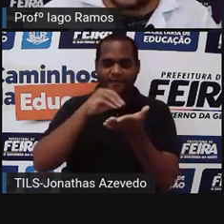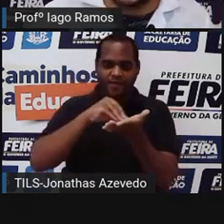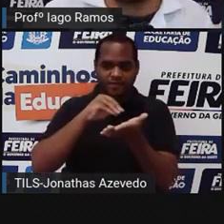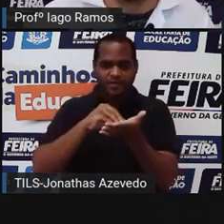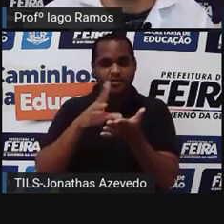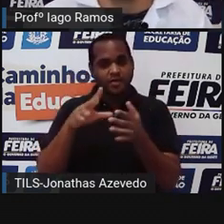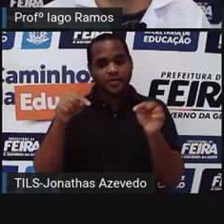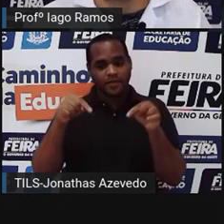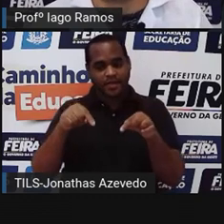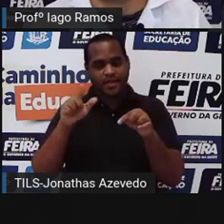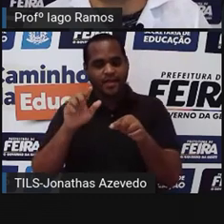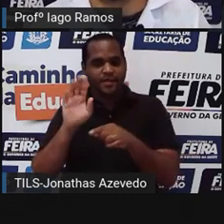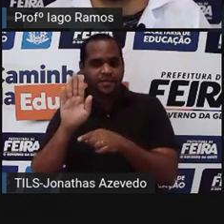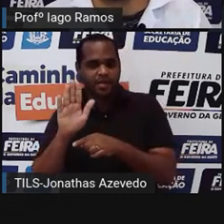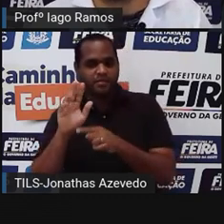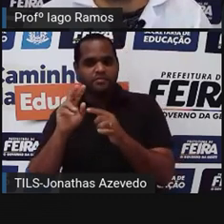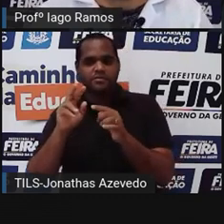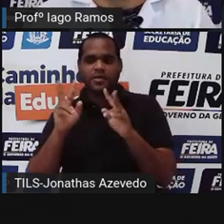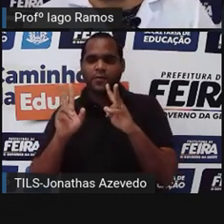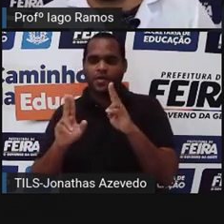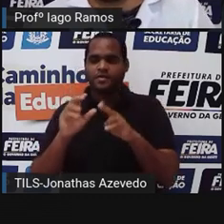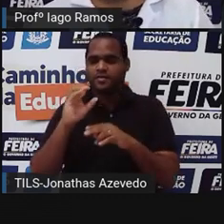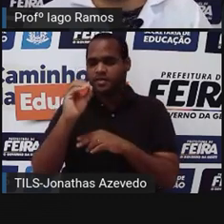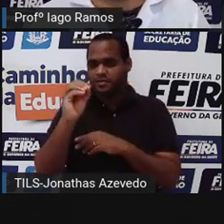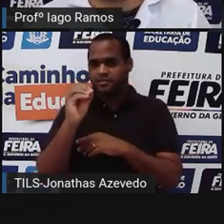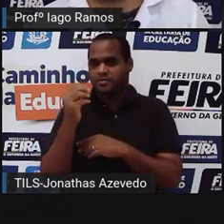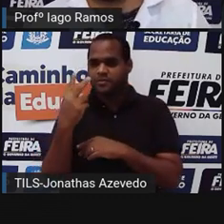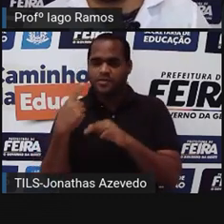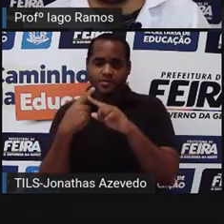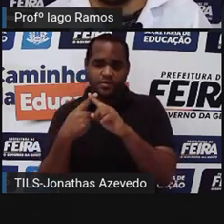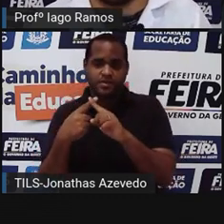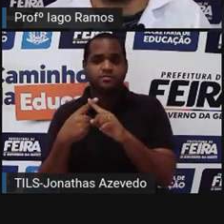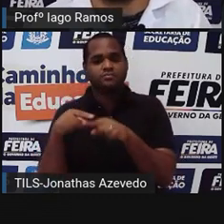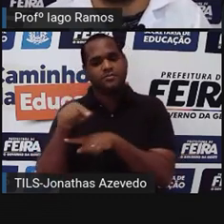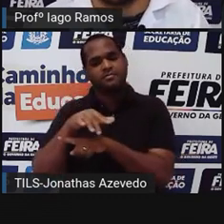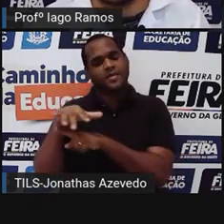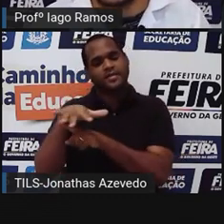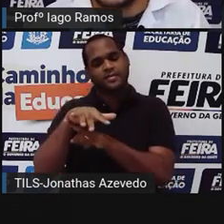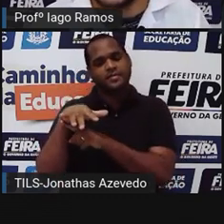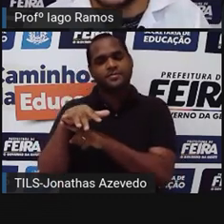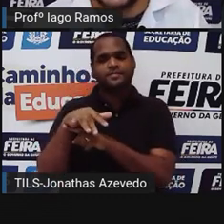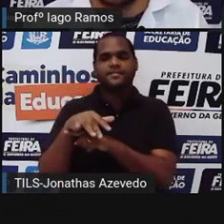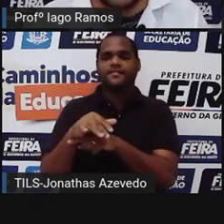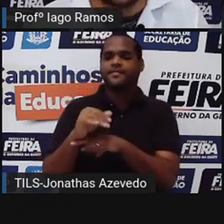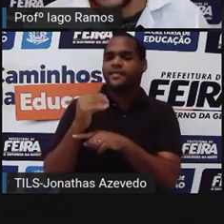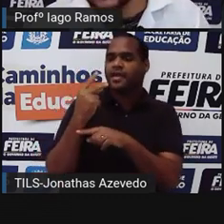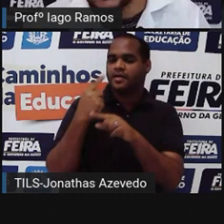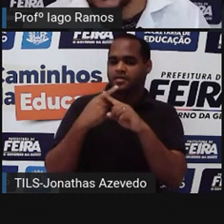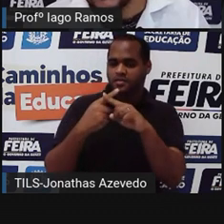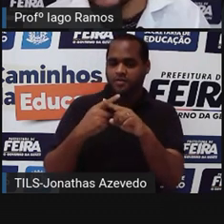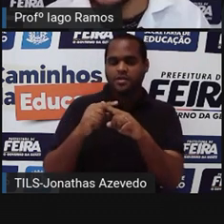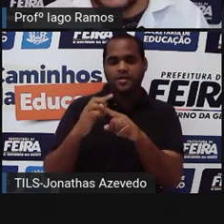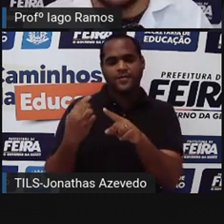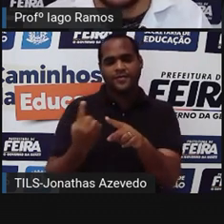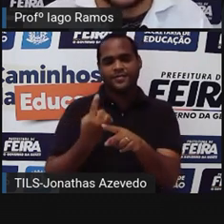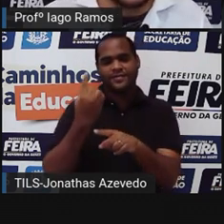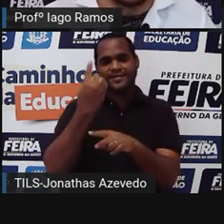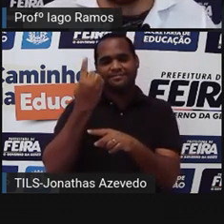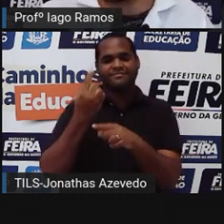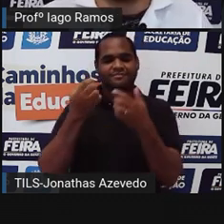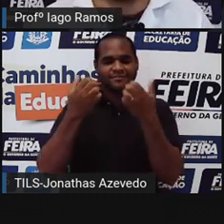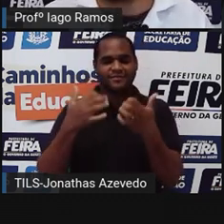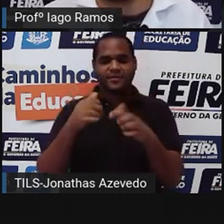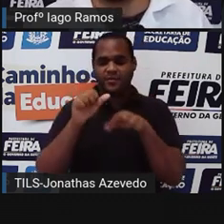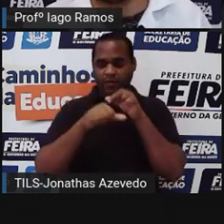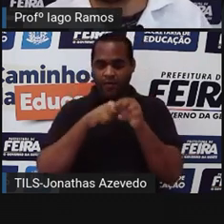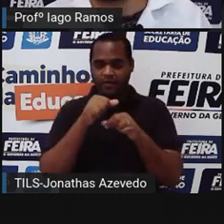o coeficiente B é igual a zero. Tá? Então 2x é a base, x é a altura. Então, se